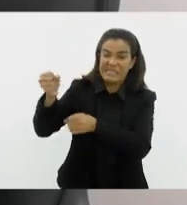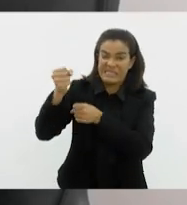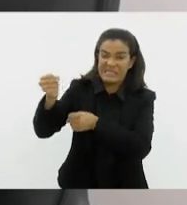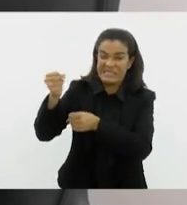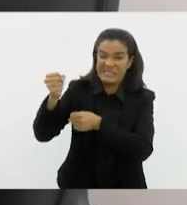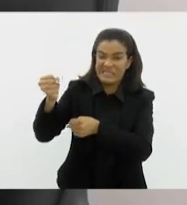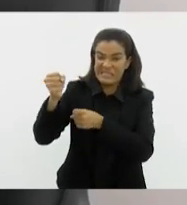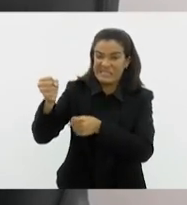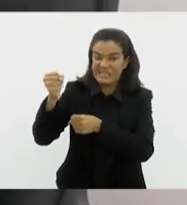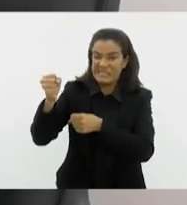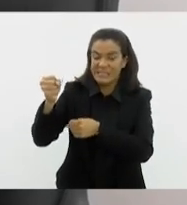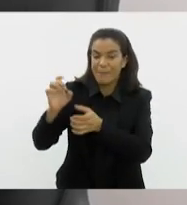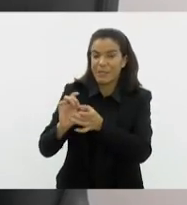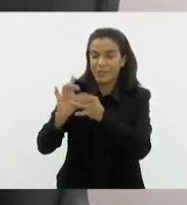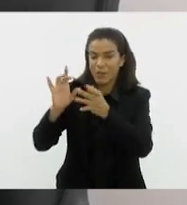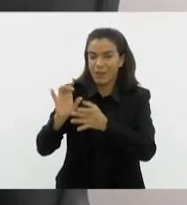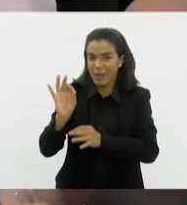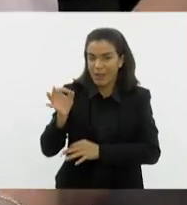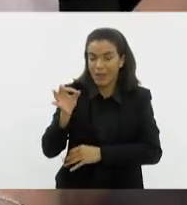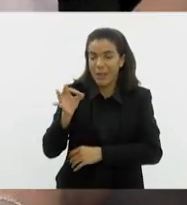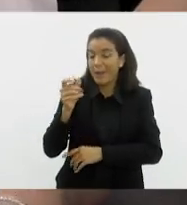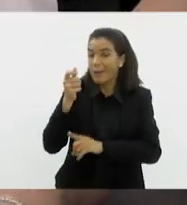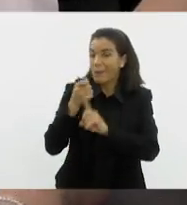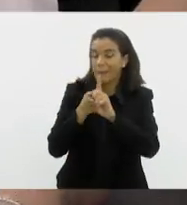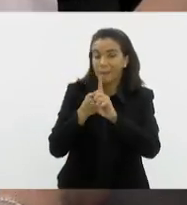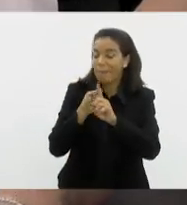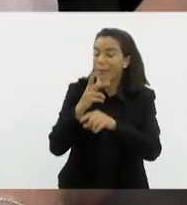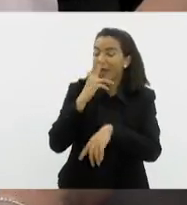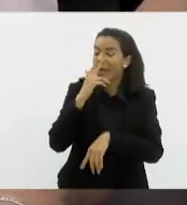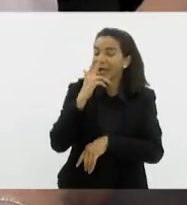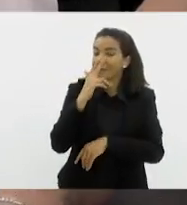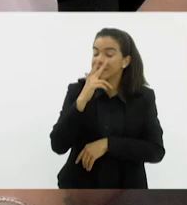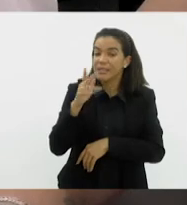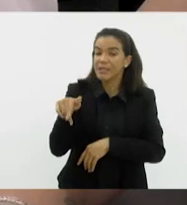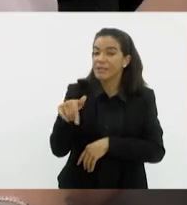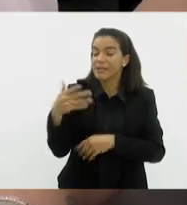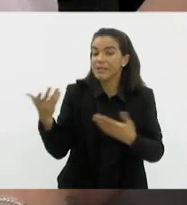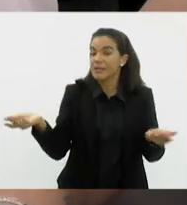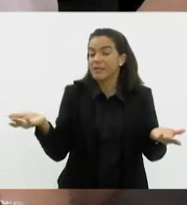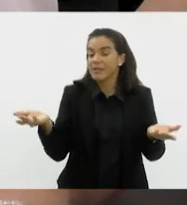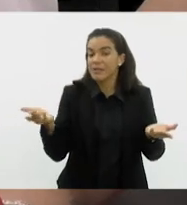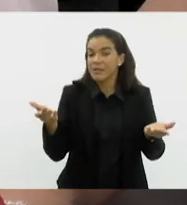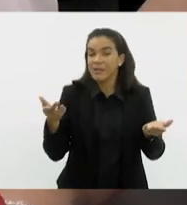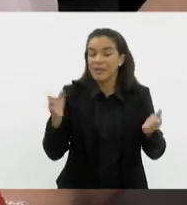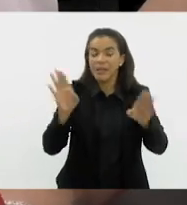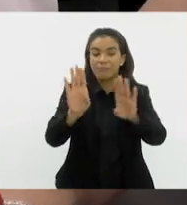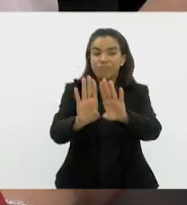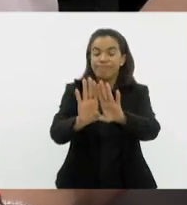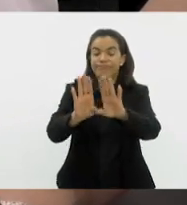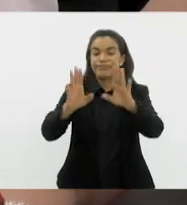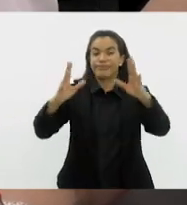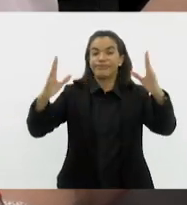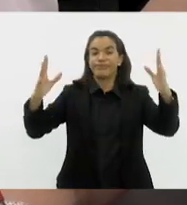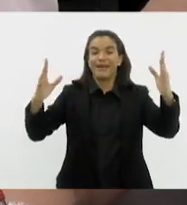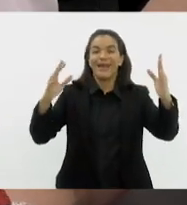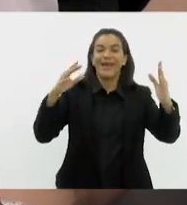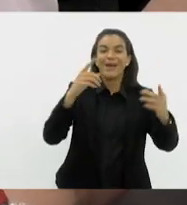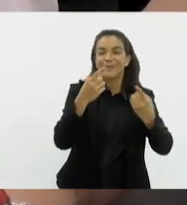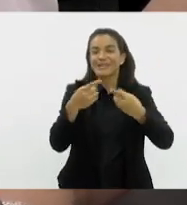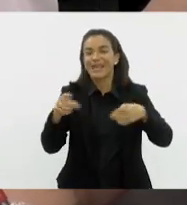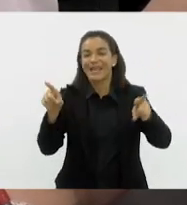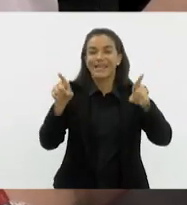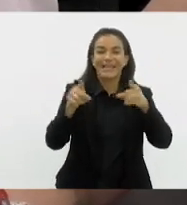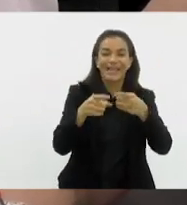dela. Eu não sei o que aconteceu. Parece que abriu a porta da esperança, que nem aquele programa do Silvio Santos, tocava aquela musiquinha.